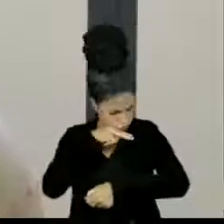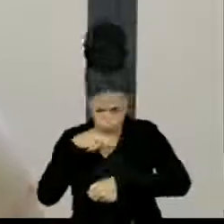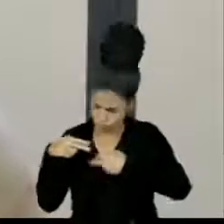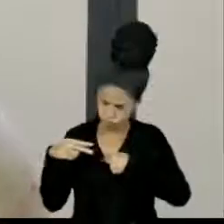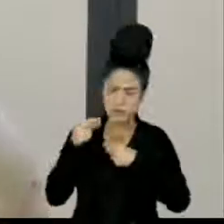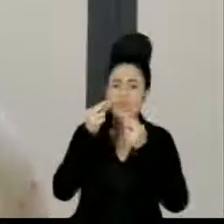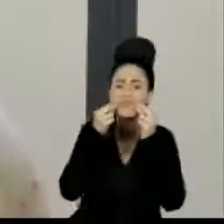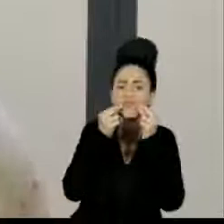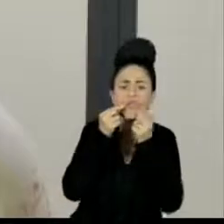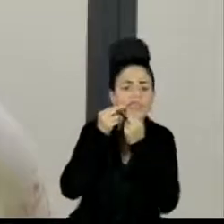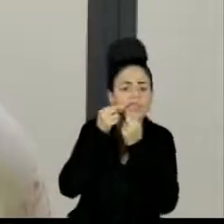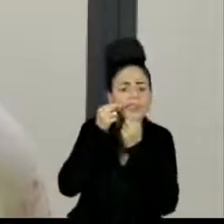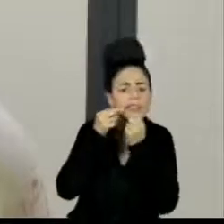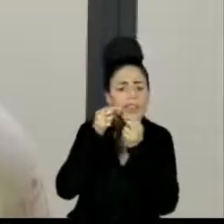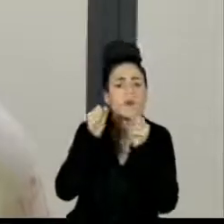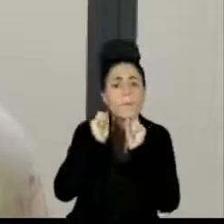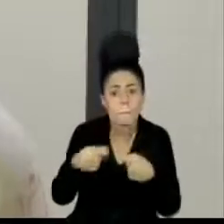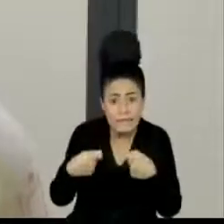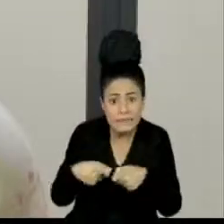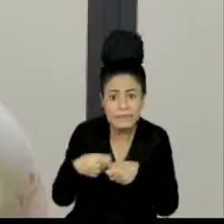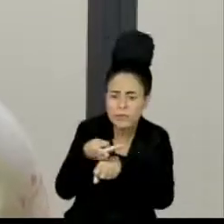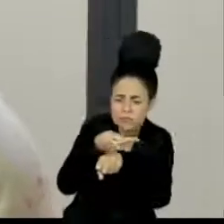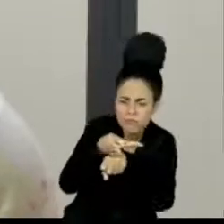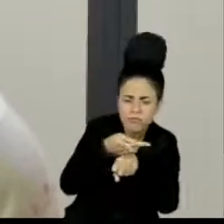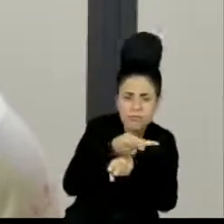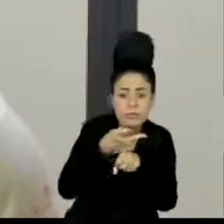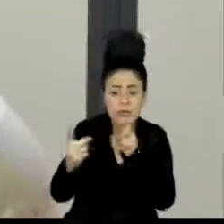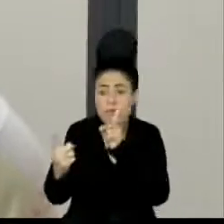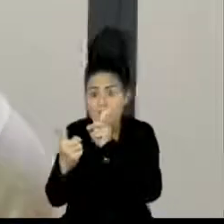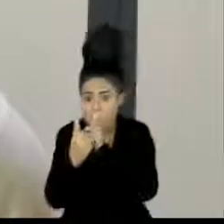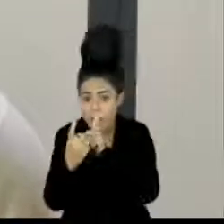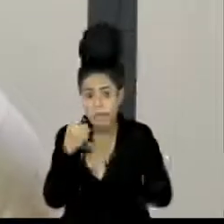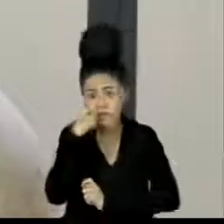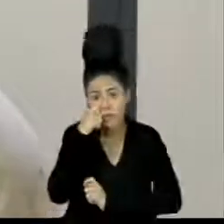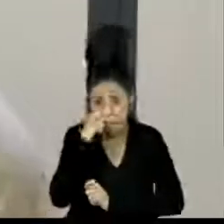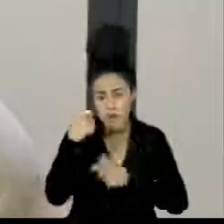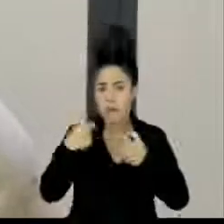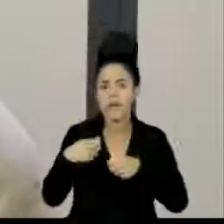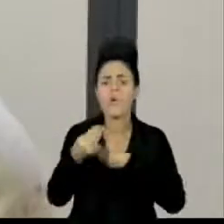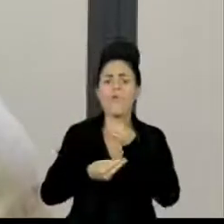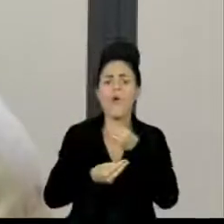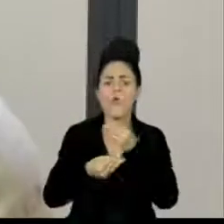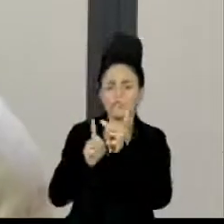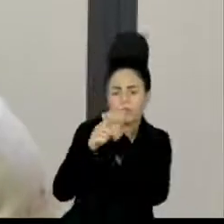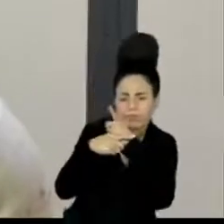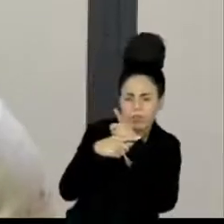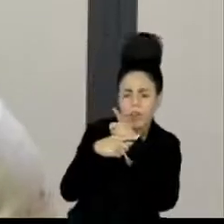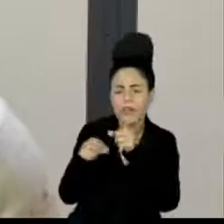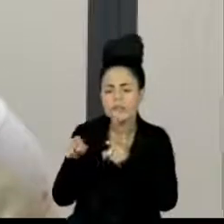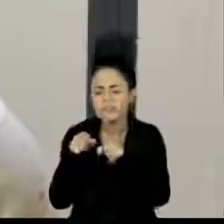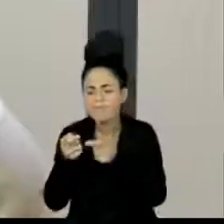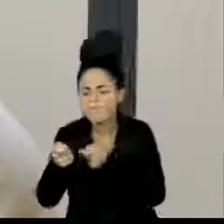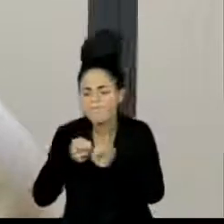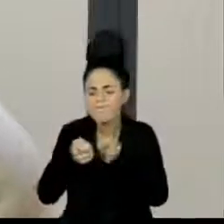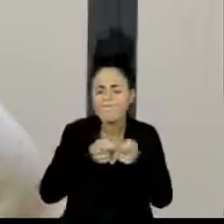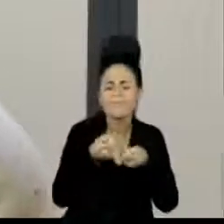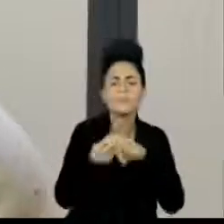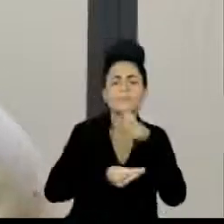herpes por exemplo deve procurar um atendimento e para investigação adequada na